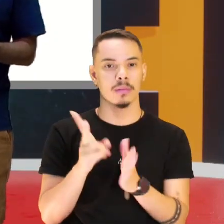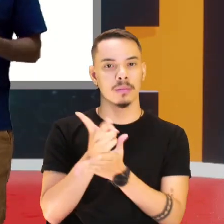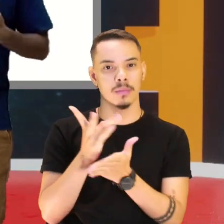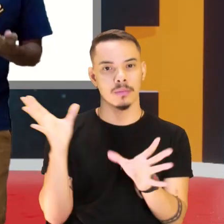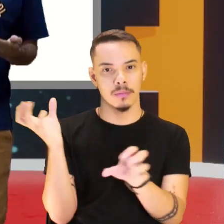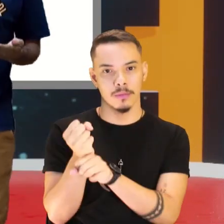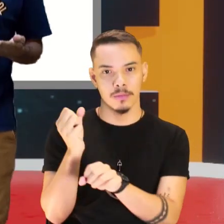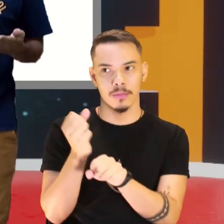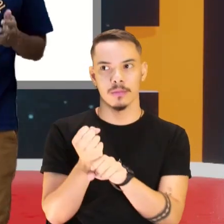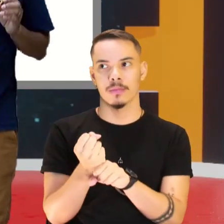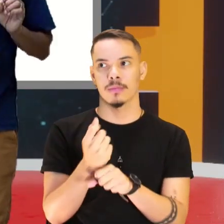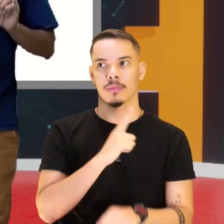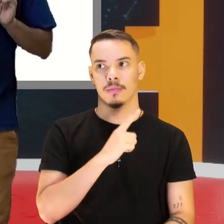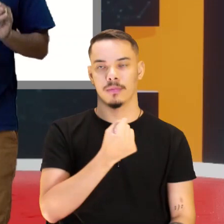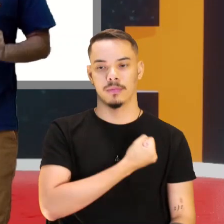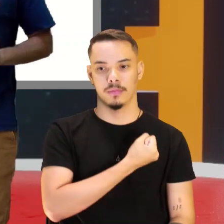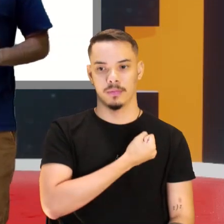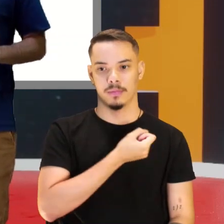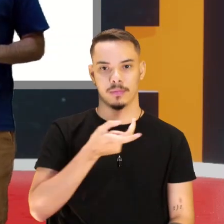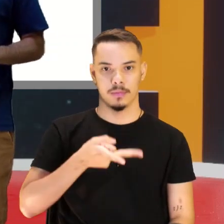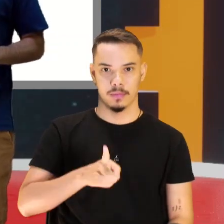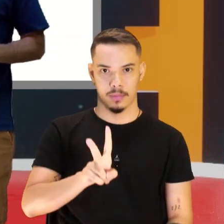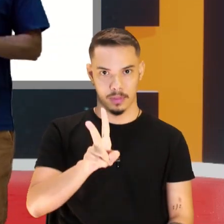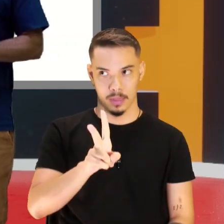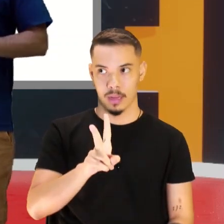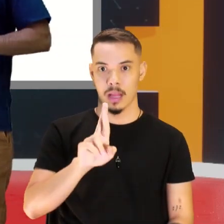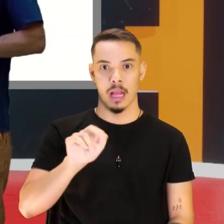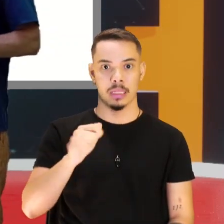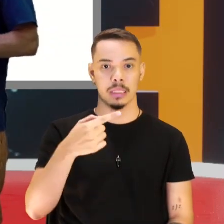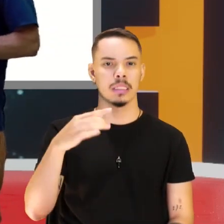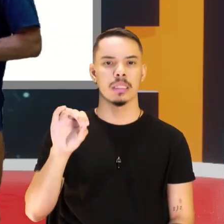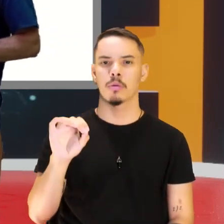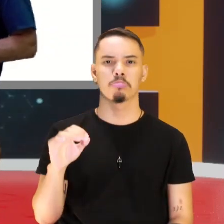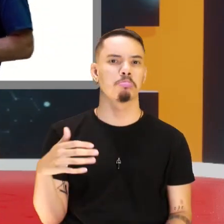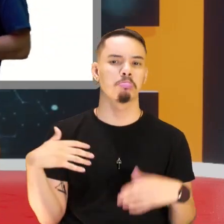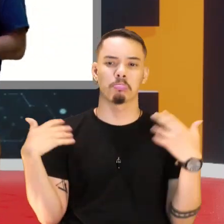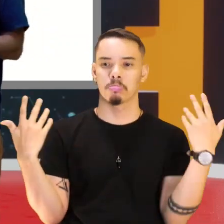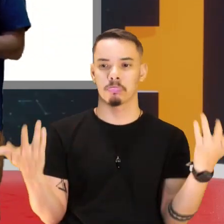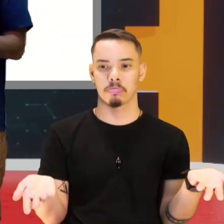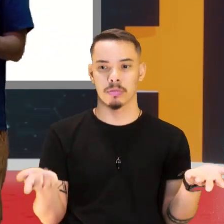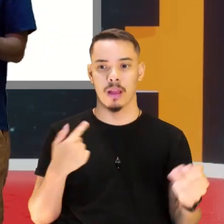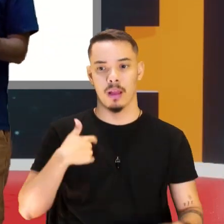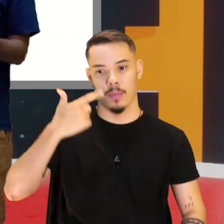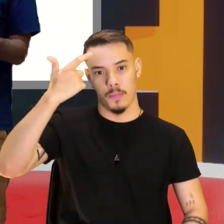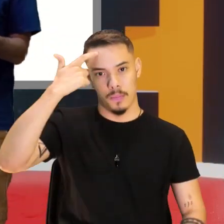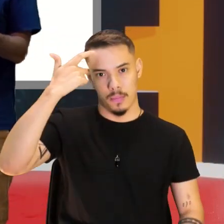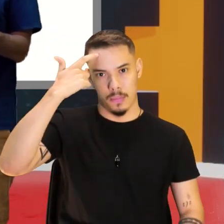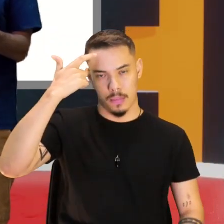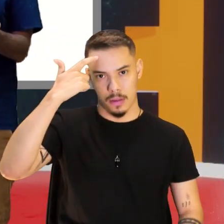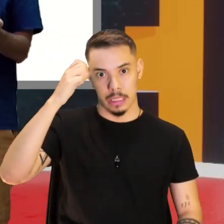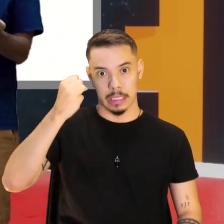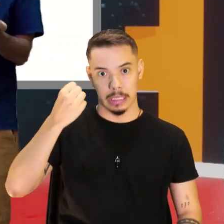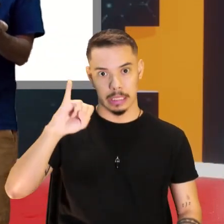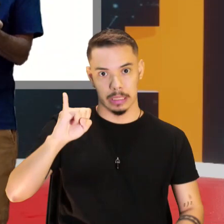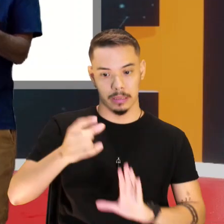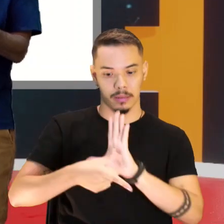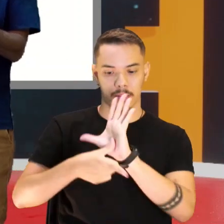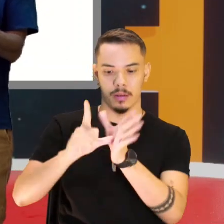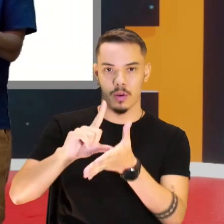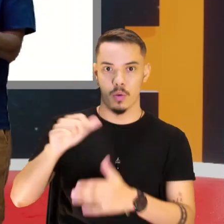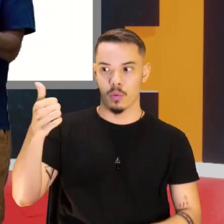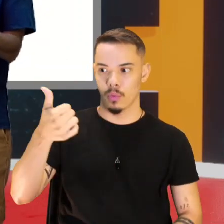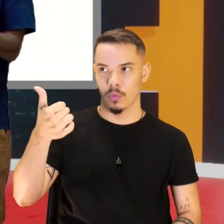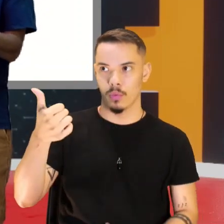um valor constante, chamado de razão. Quem é essa razão? Aí eu penso, peraí, se eu tinha 1, e aumentei